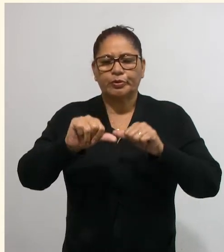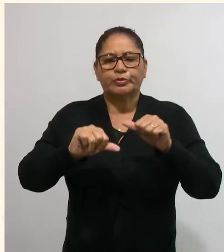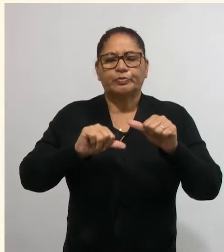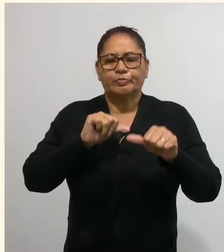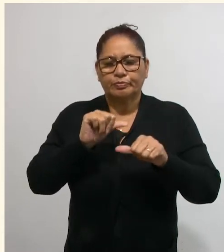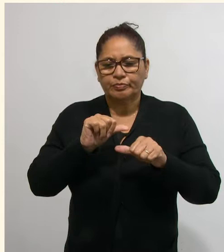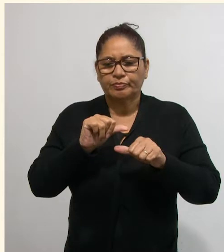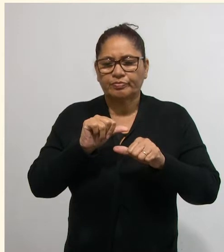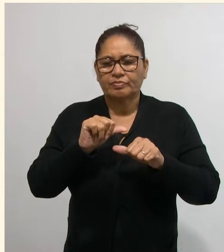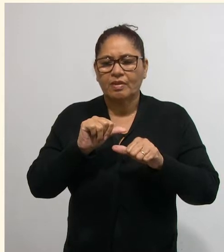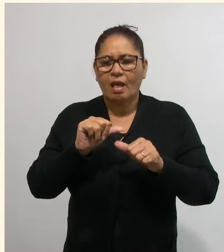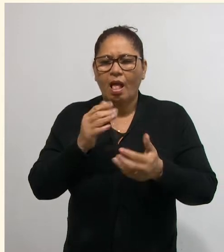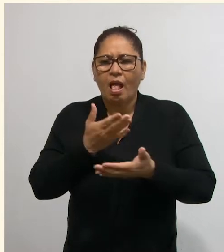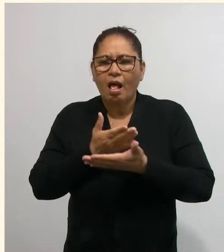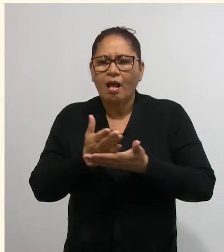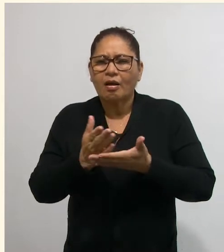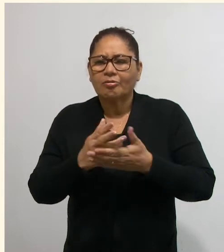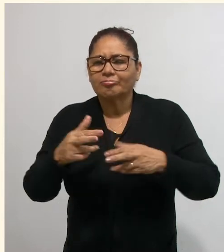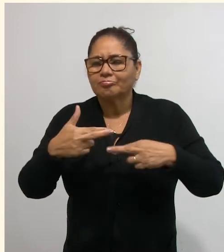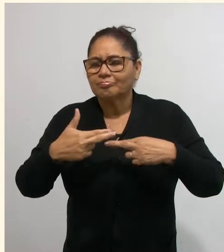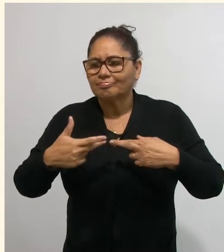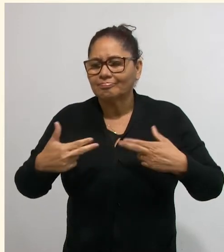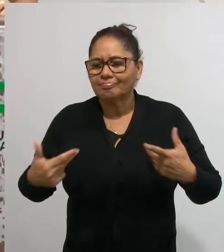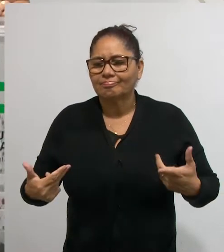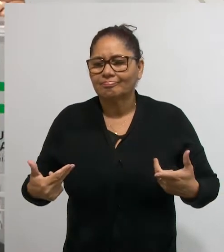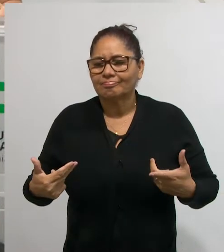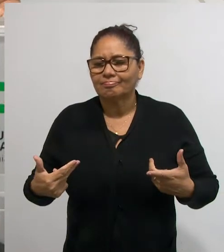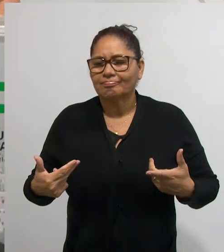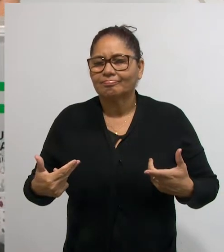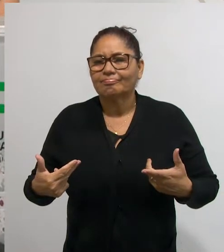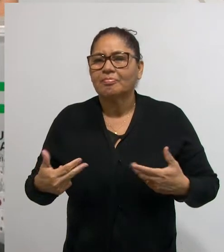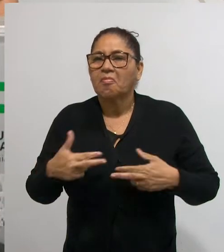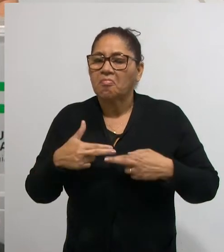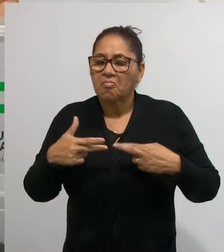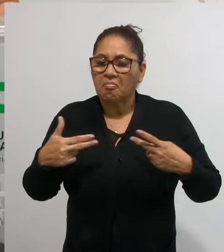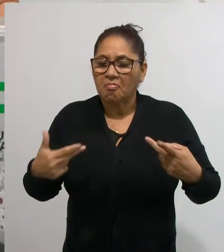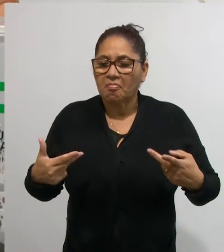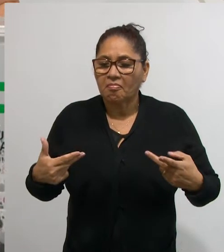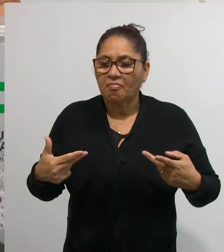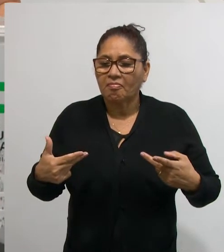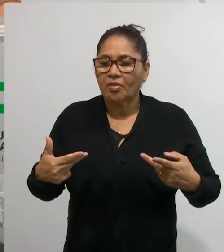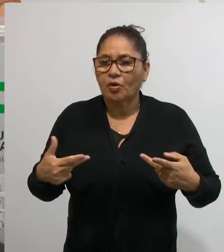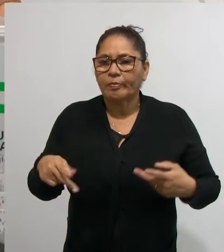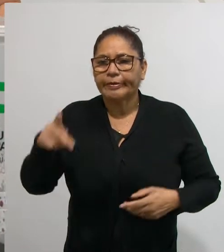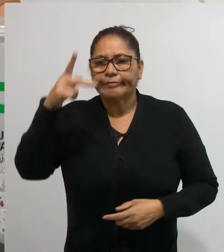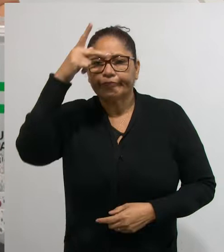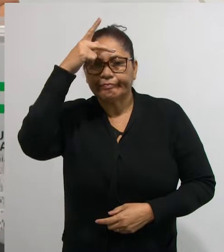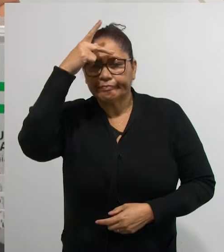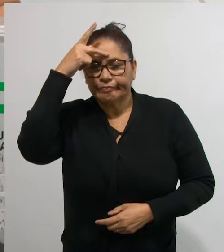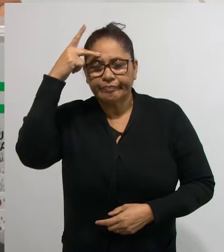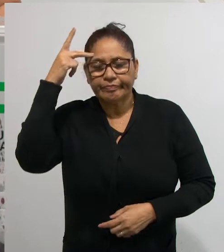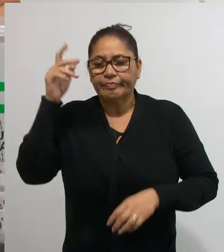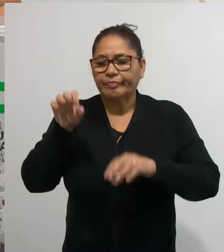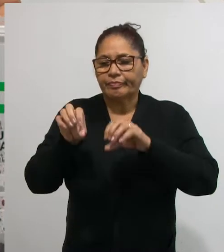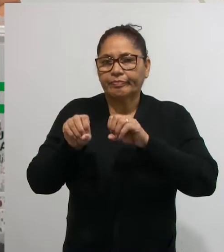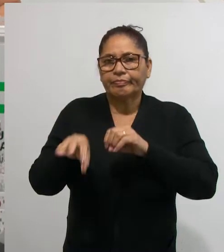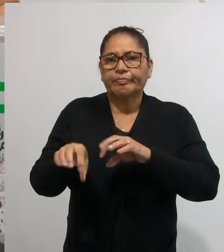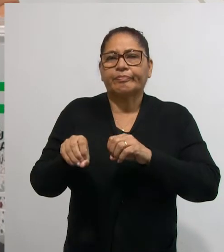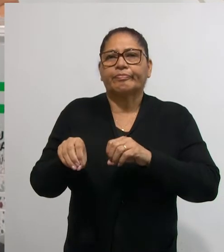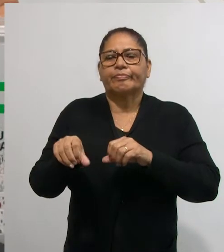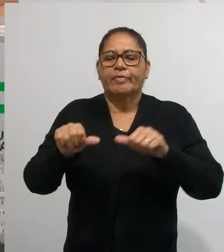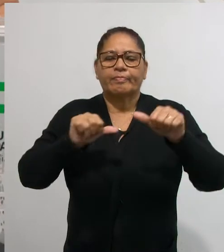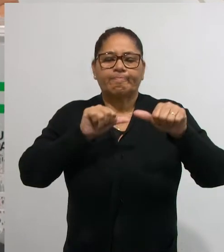mudar alguma coisa. Alguma coisa ou para alguém. A educação, sim, ela